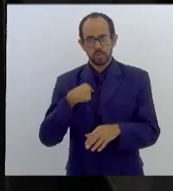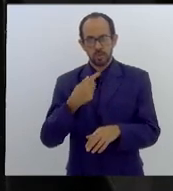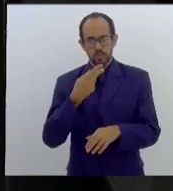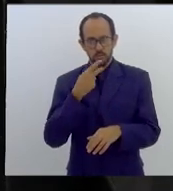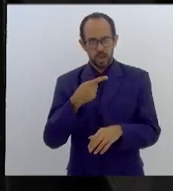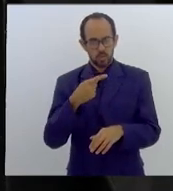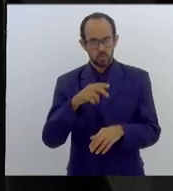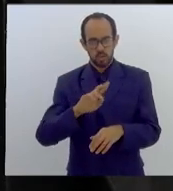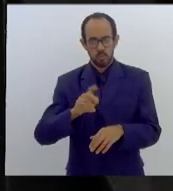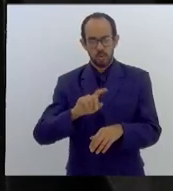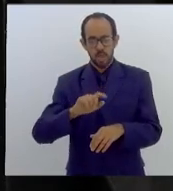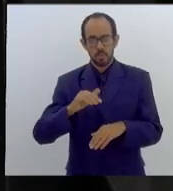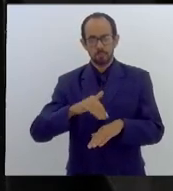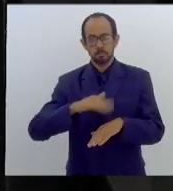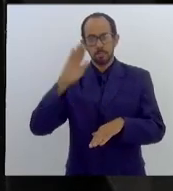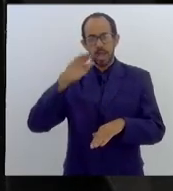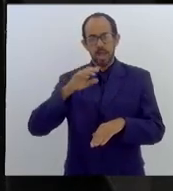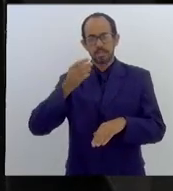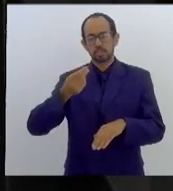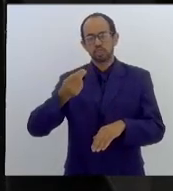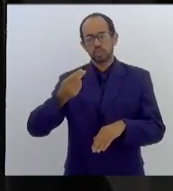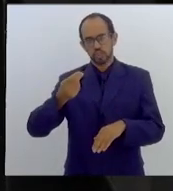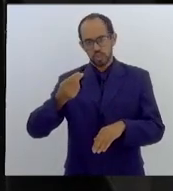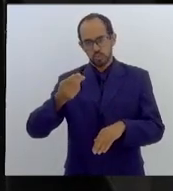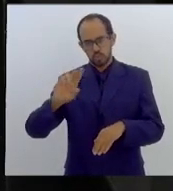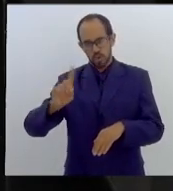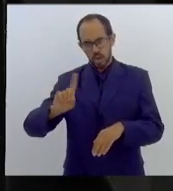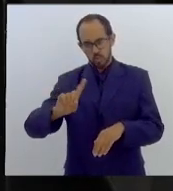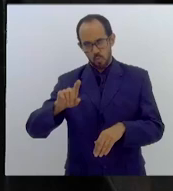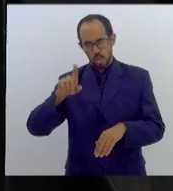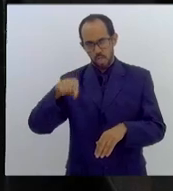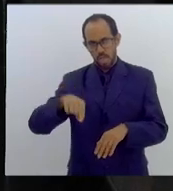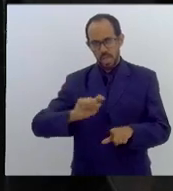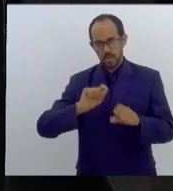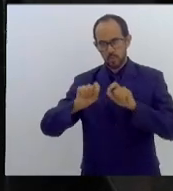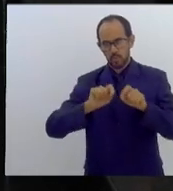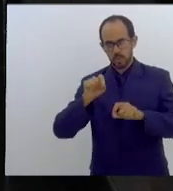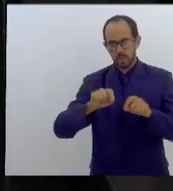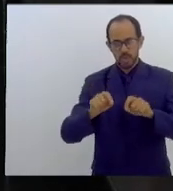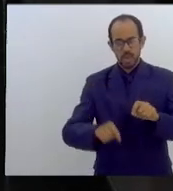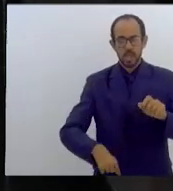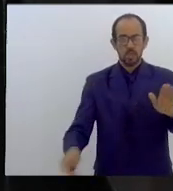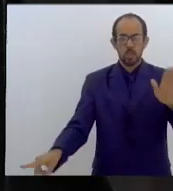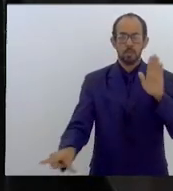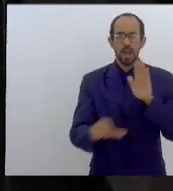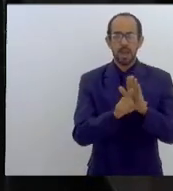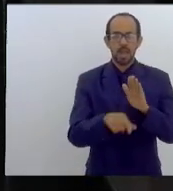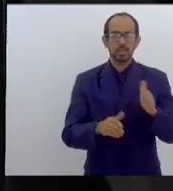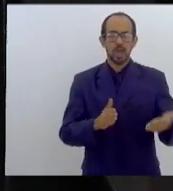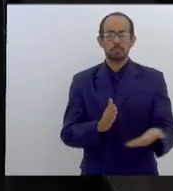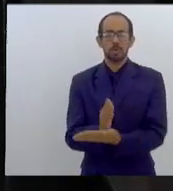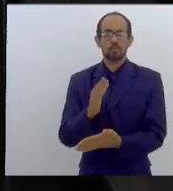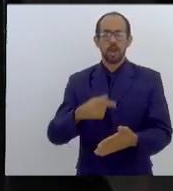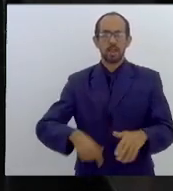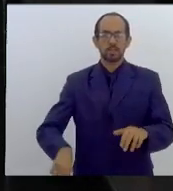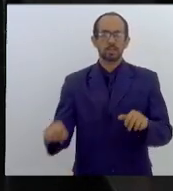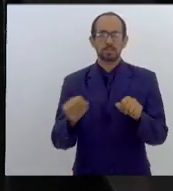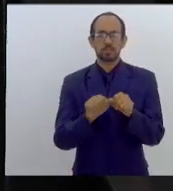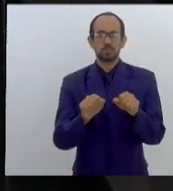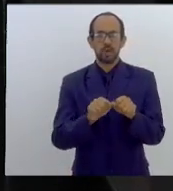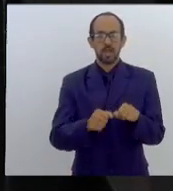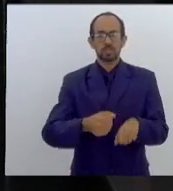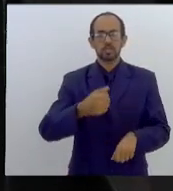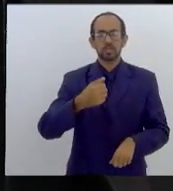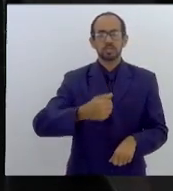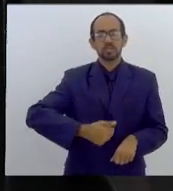trata de aumento da programação orçamentária, apenas diante da programação já feita, que seja feito um repasse de 1/12 por